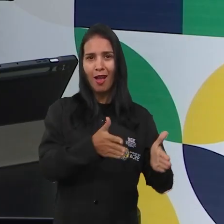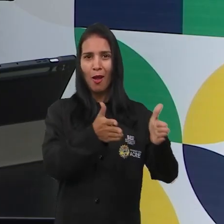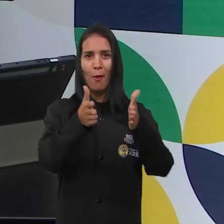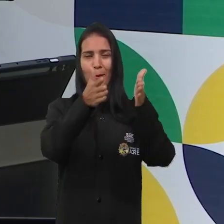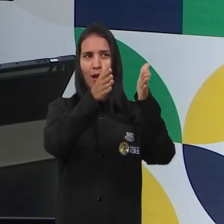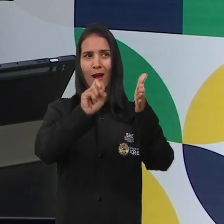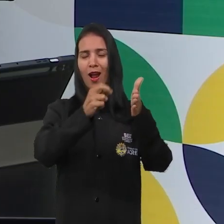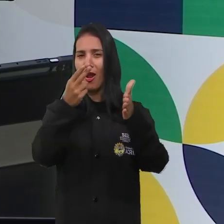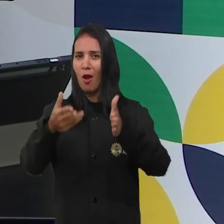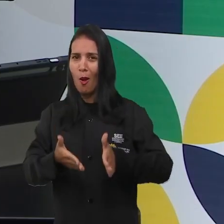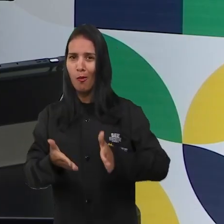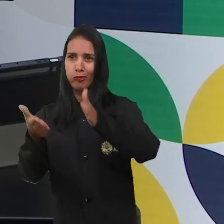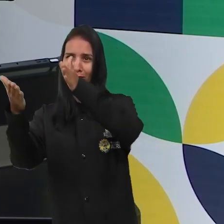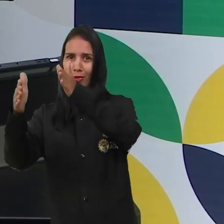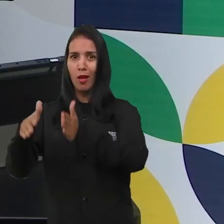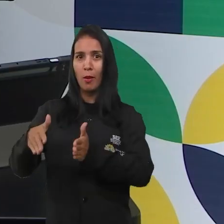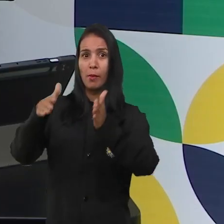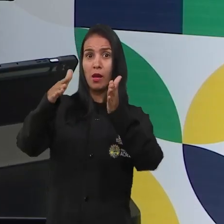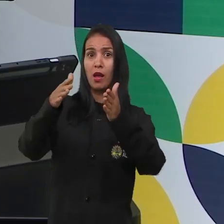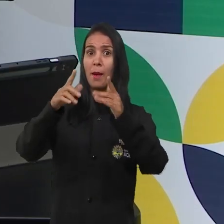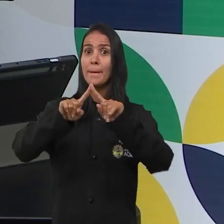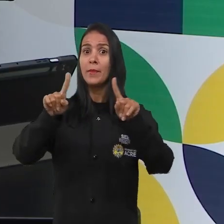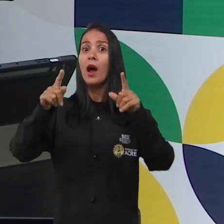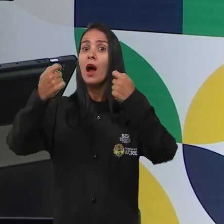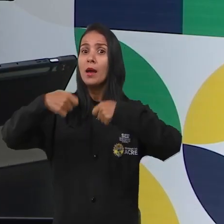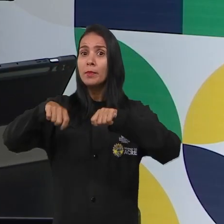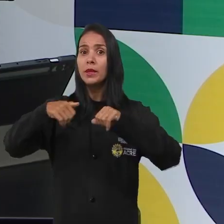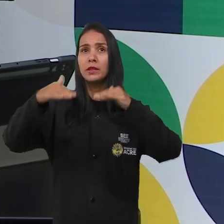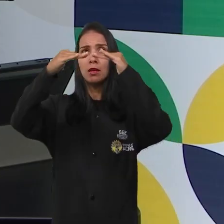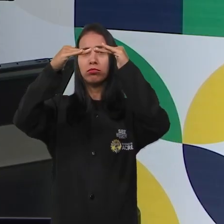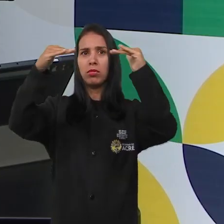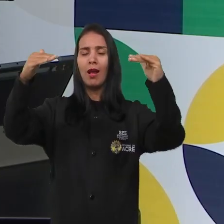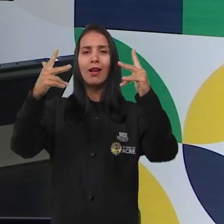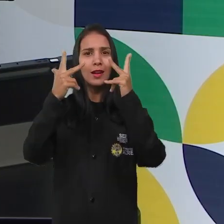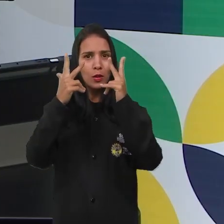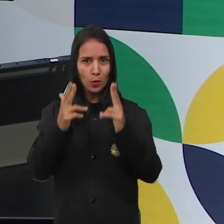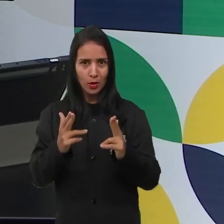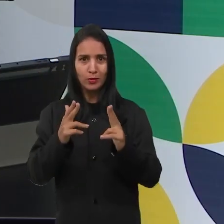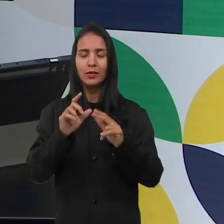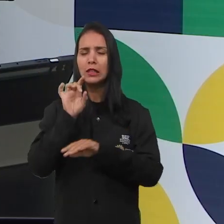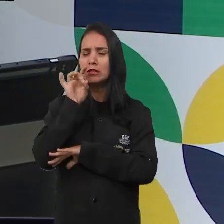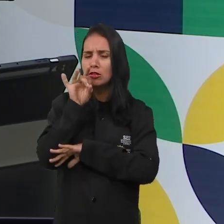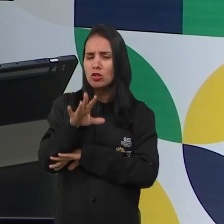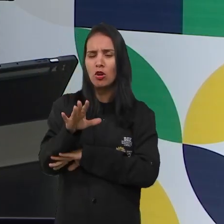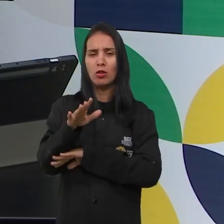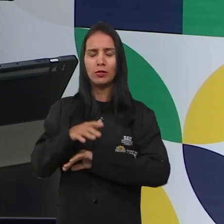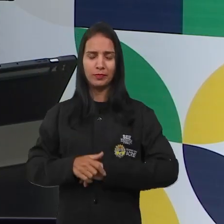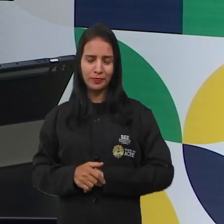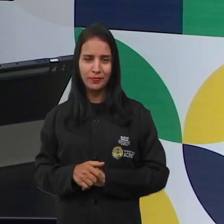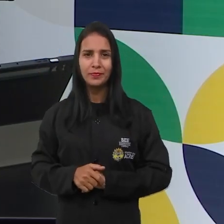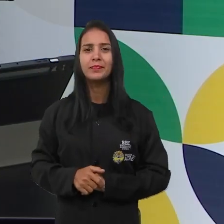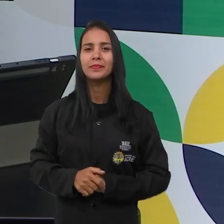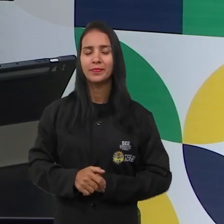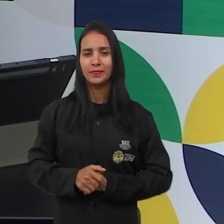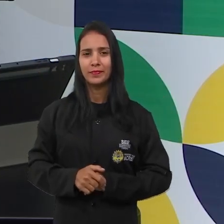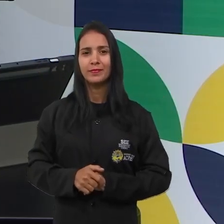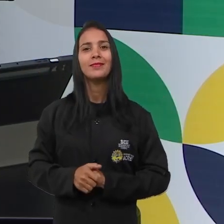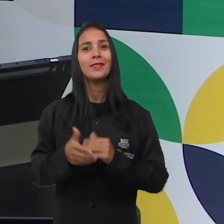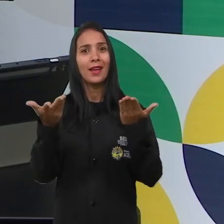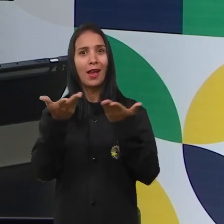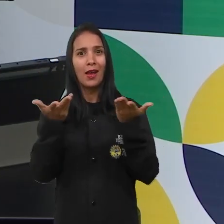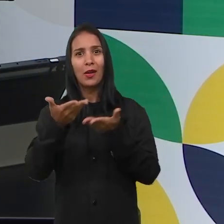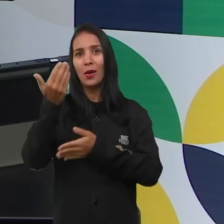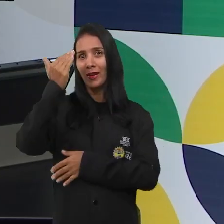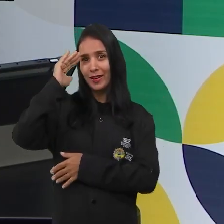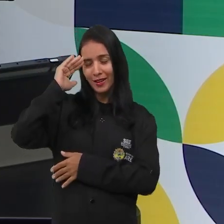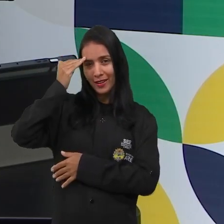a mesma área em qualquer altura, aí eles têm o mesmo volume. É só isso que nós queremos. Pois bem, agora que nós entendemos o